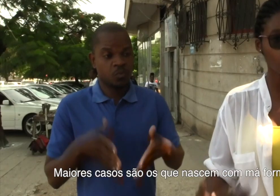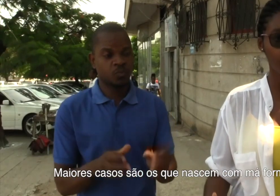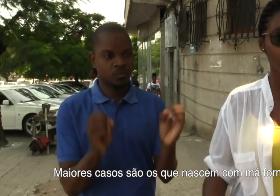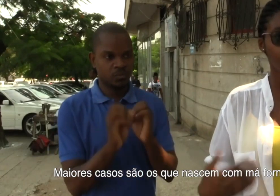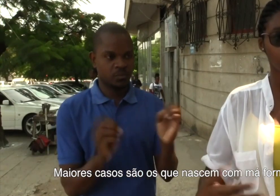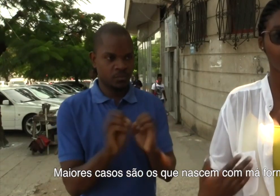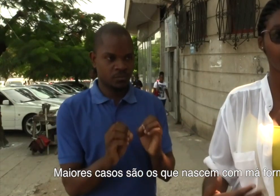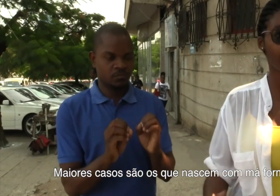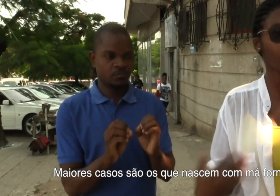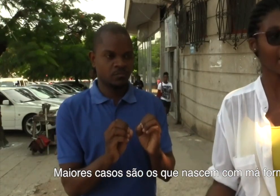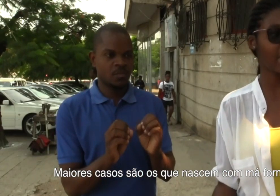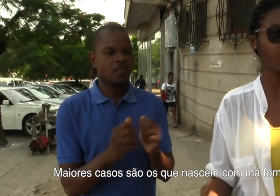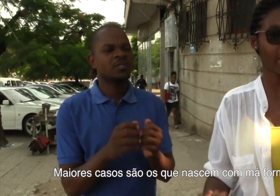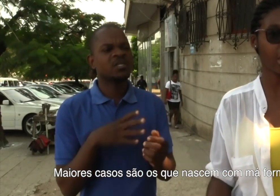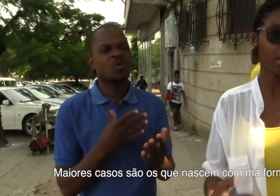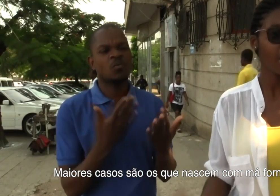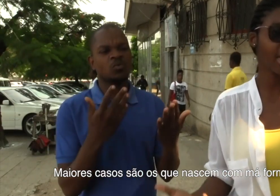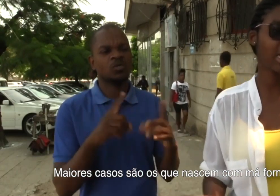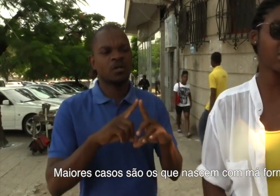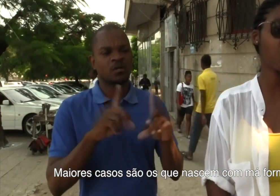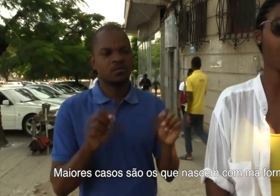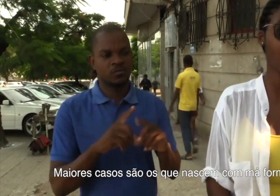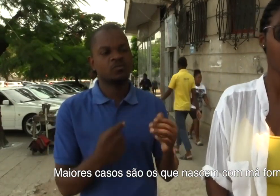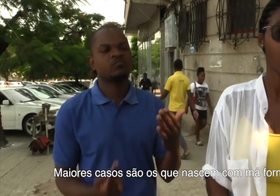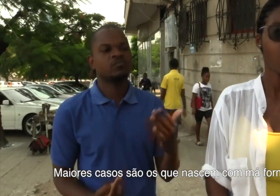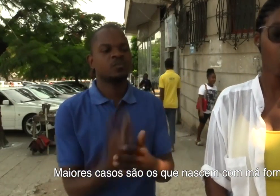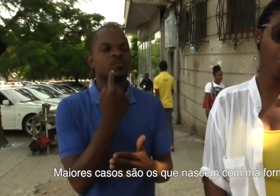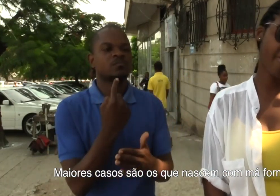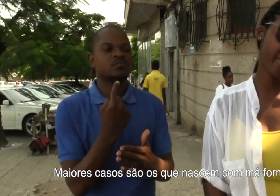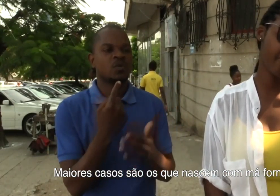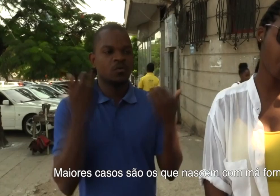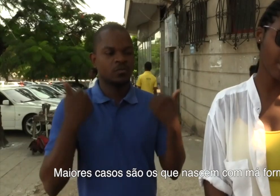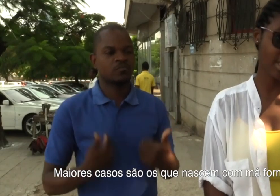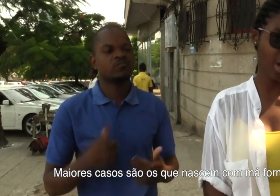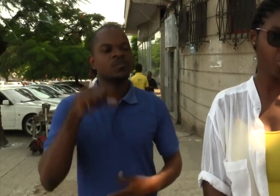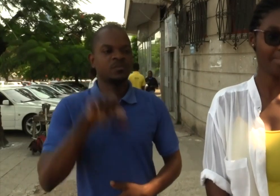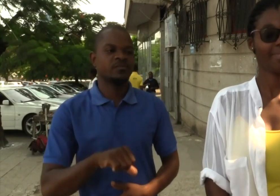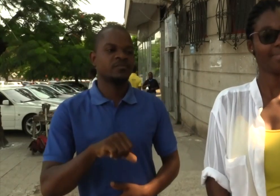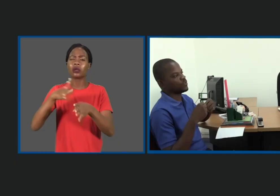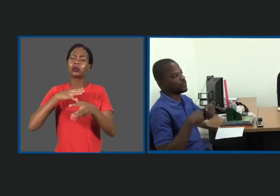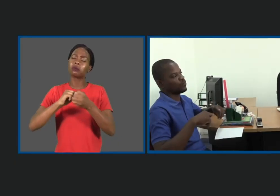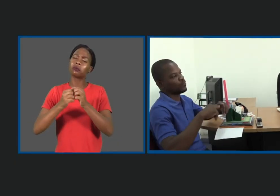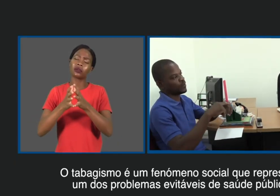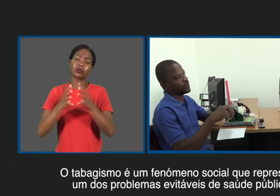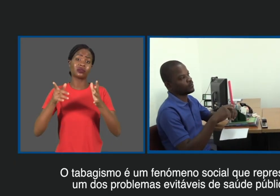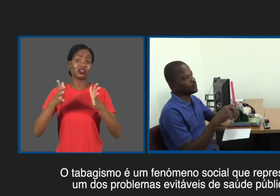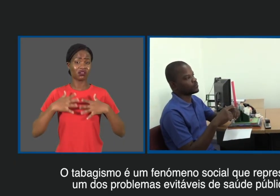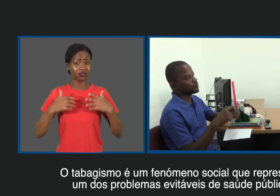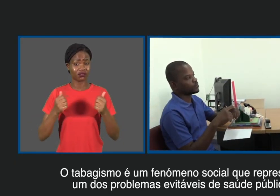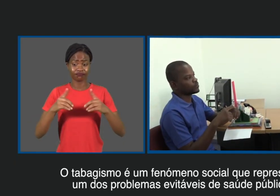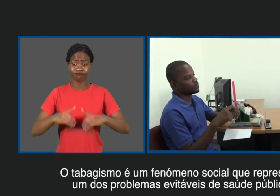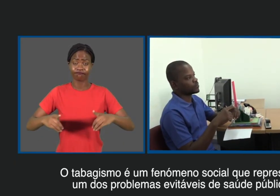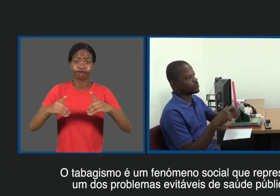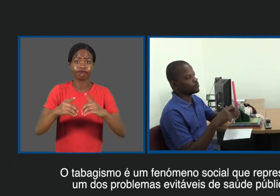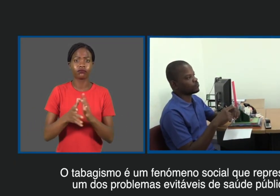maior número o maior caso é que nasce com uma formação O tabagismo é um